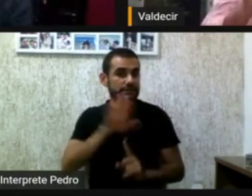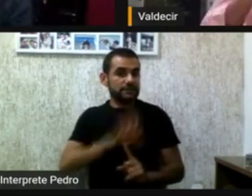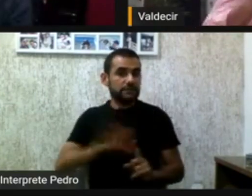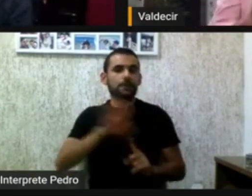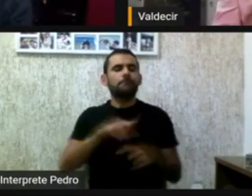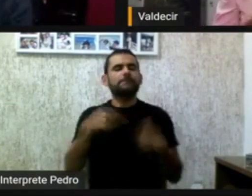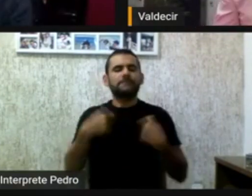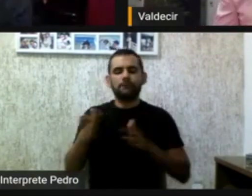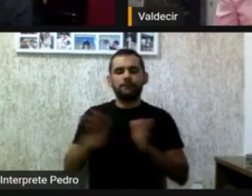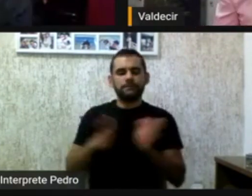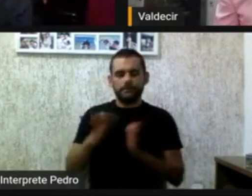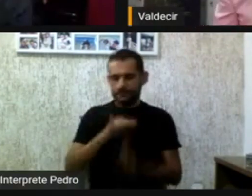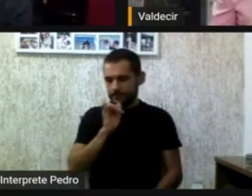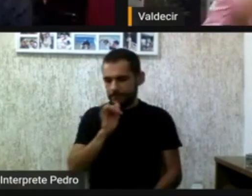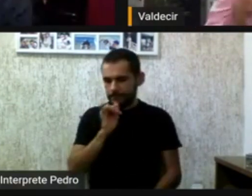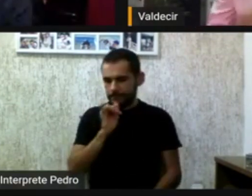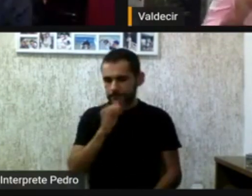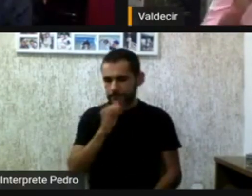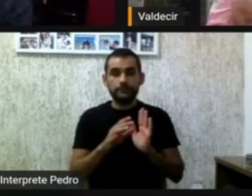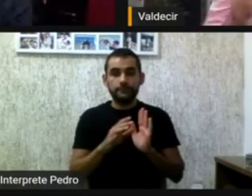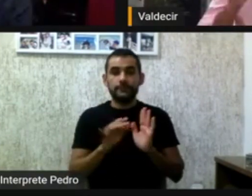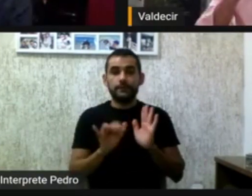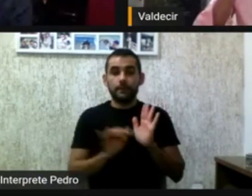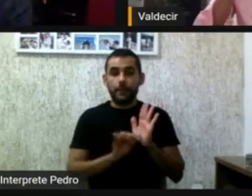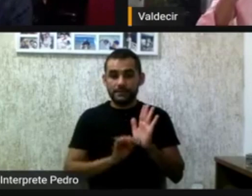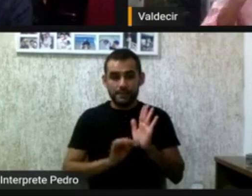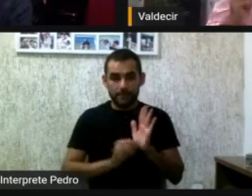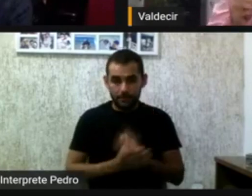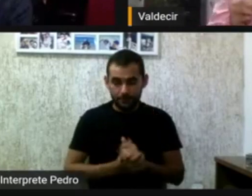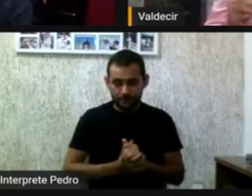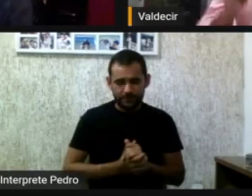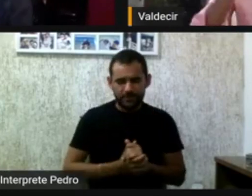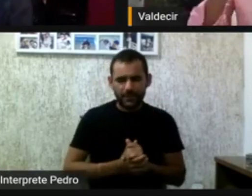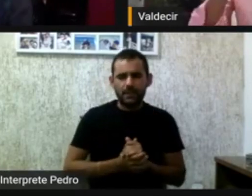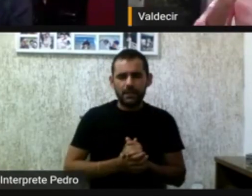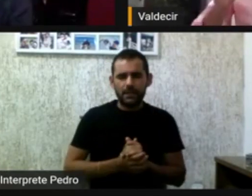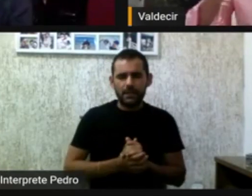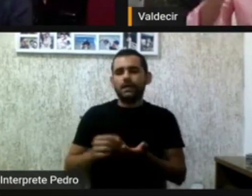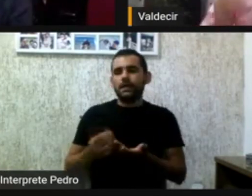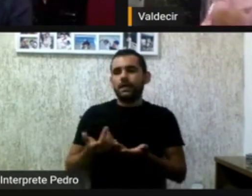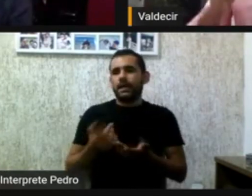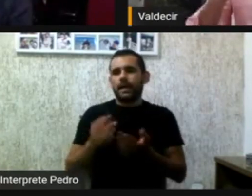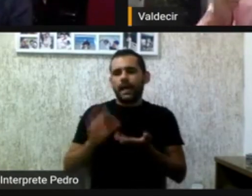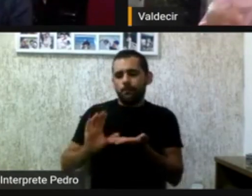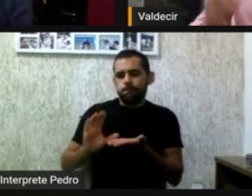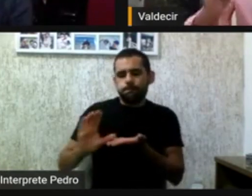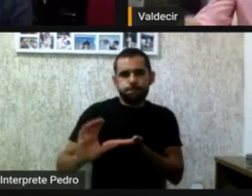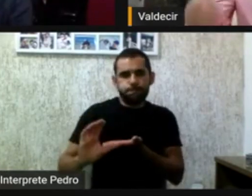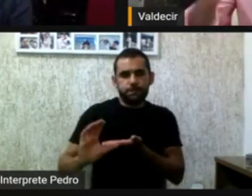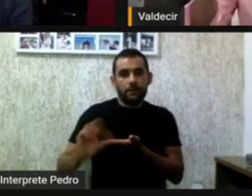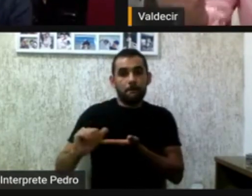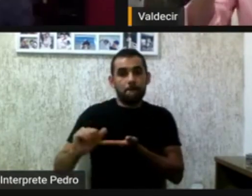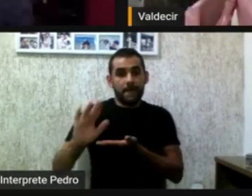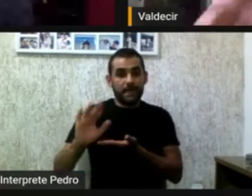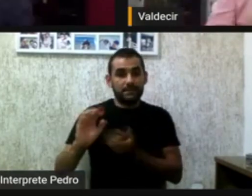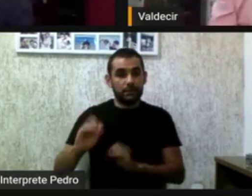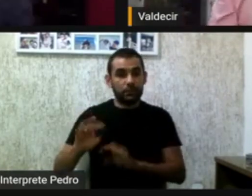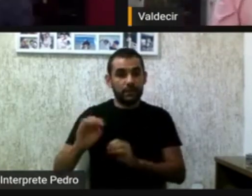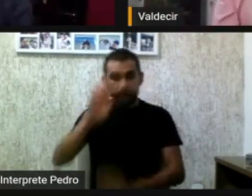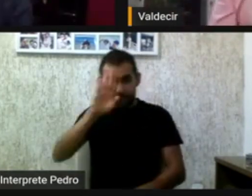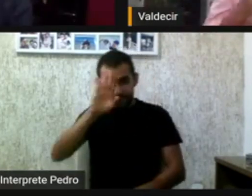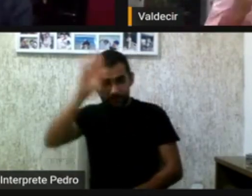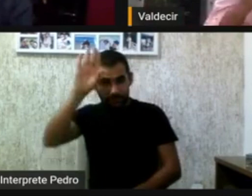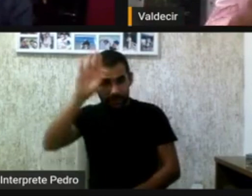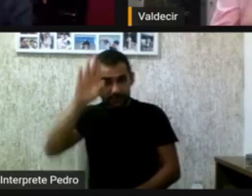viabilizar. Eu vou te dar um exemplo, Adriano. Como que a gente pode economizar e investir muito em educação,